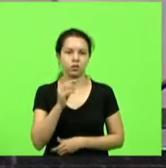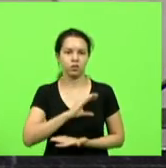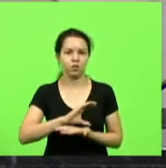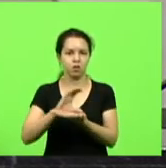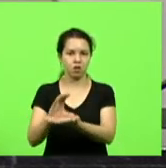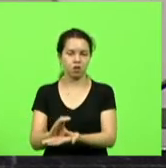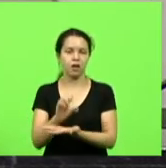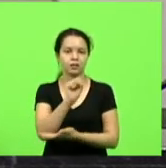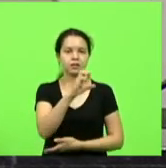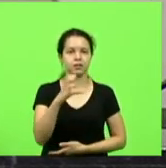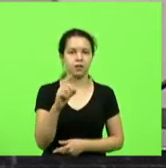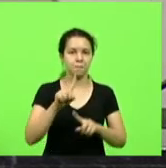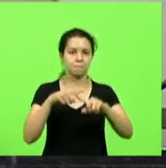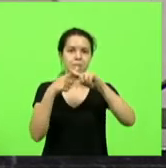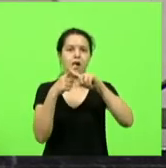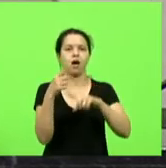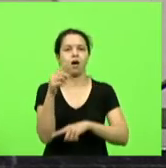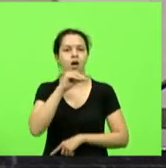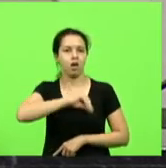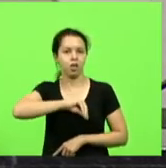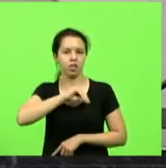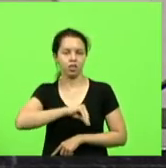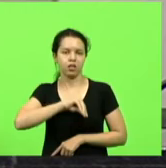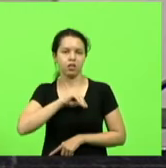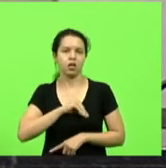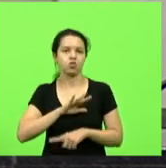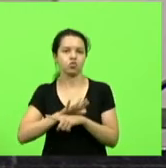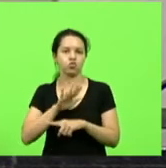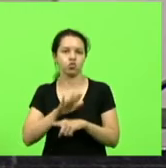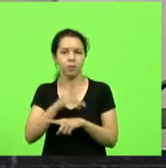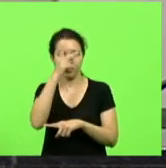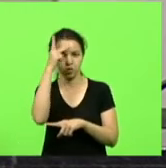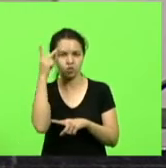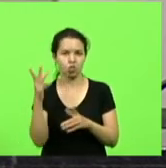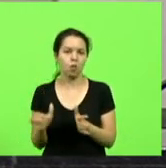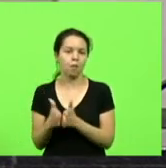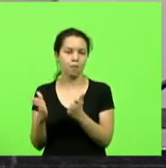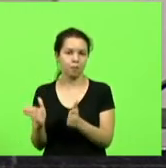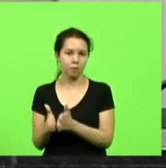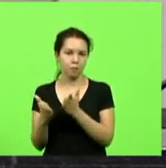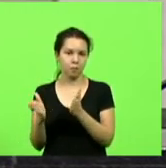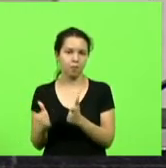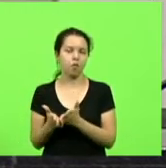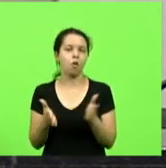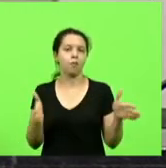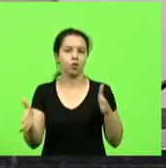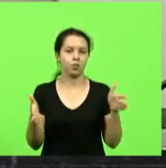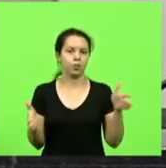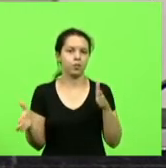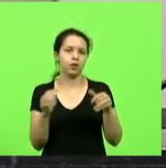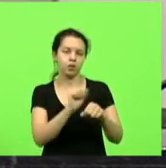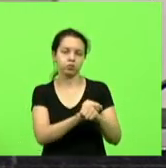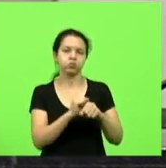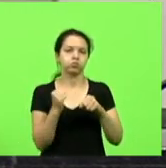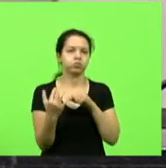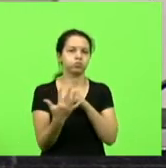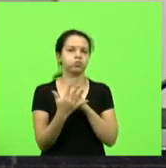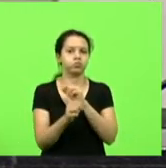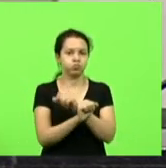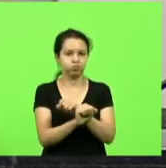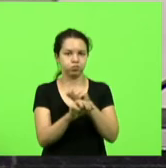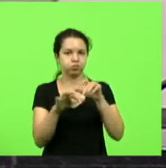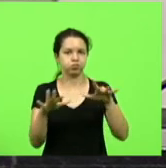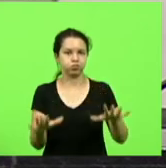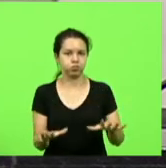para enfrentamento das consequências econômicas e vulnerabilidades sociais advindas da emergência de saúde pública